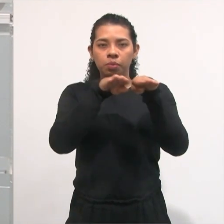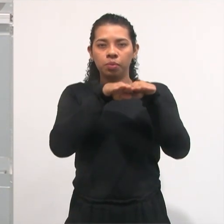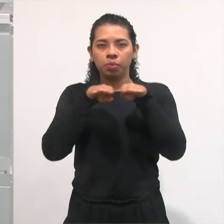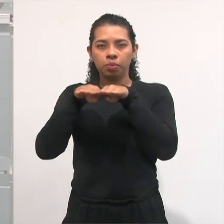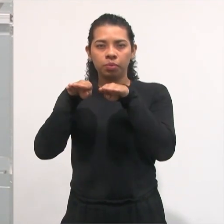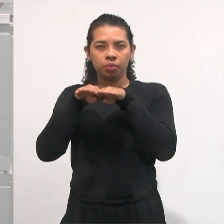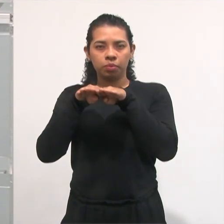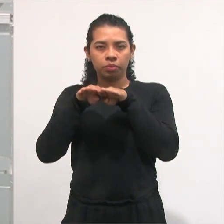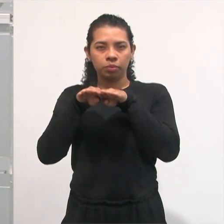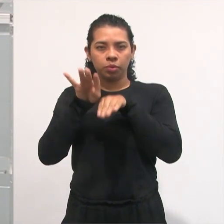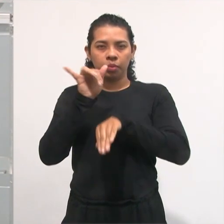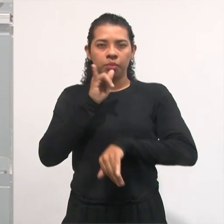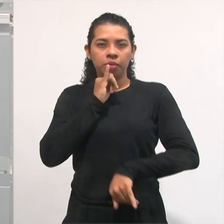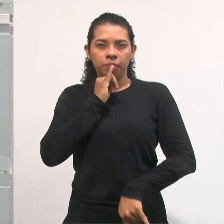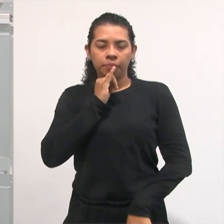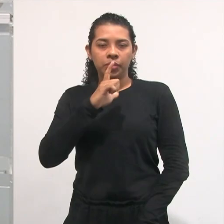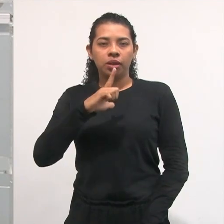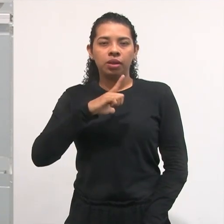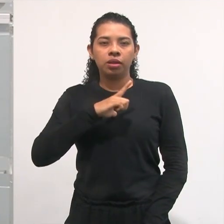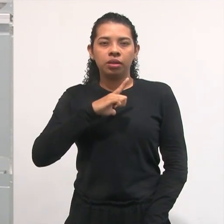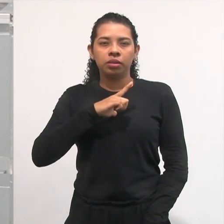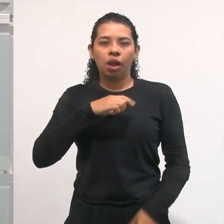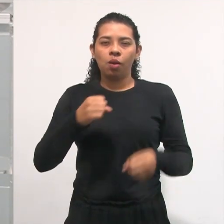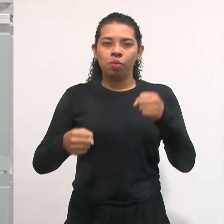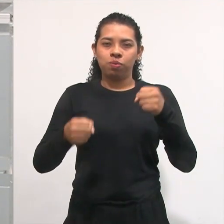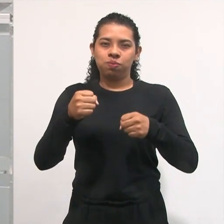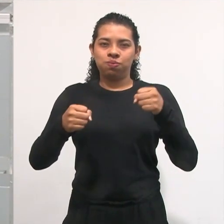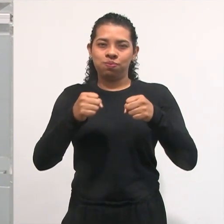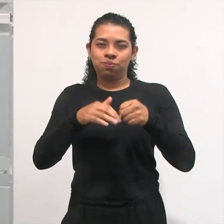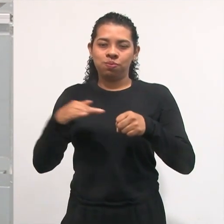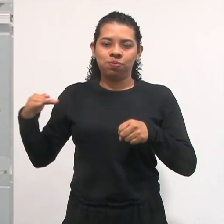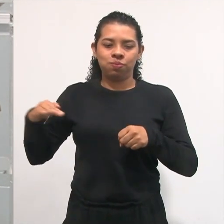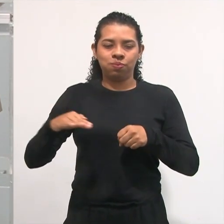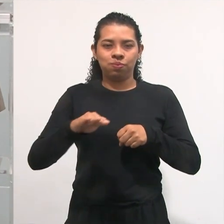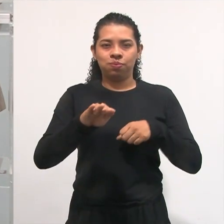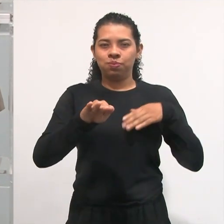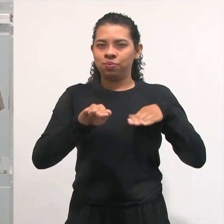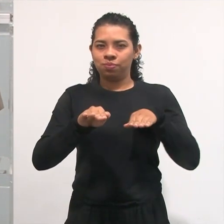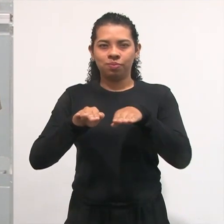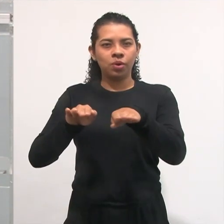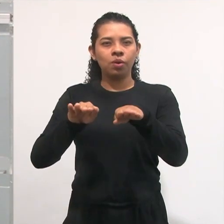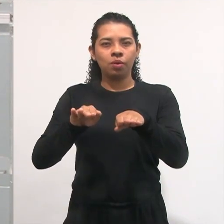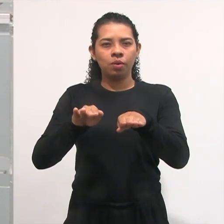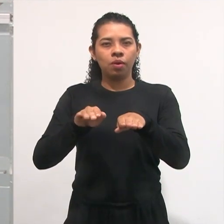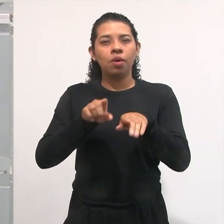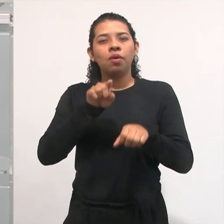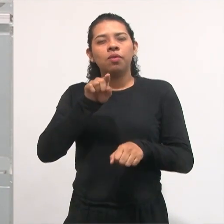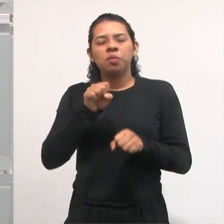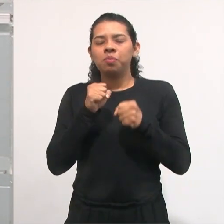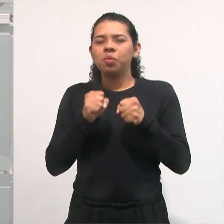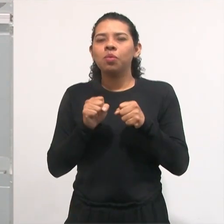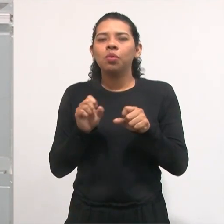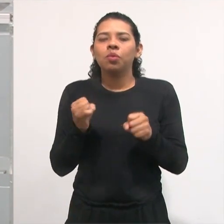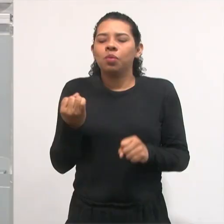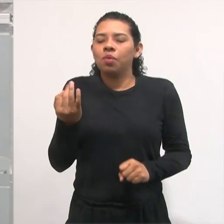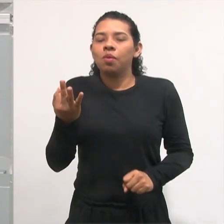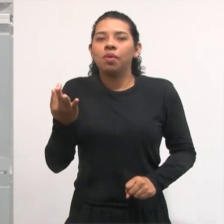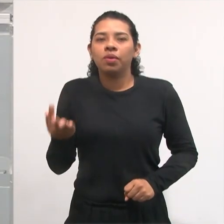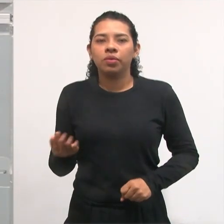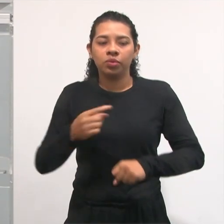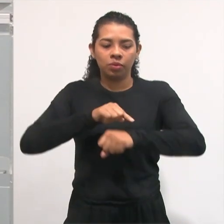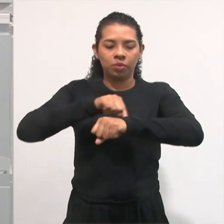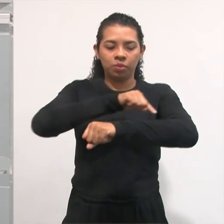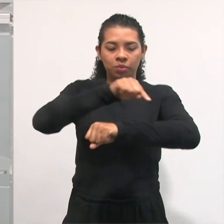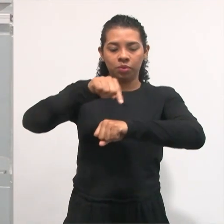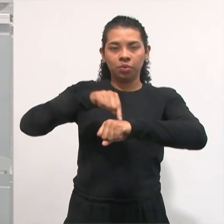uma corrida de Fórmula 1, você vê lá que ele gastou 2 horas, 7 minutos, 15 milésimos de segundo. Então você vai quebrando esse tempo